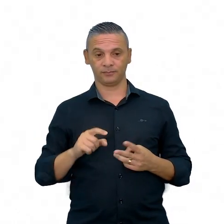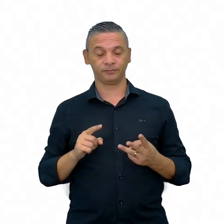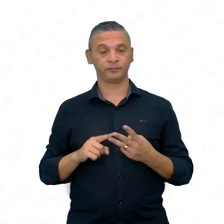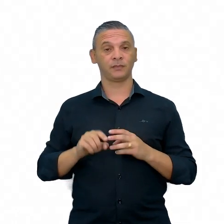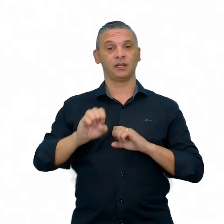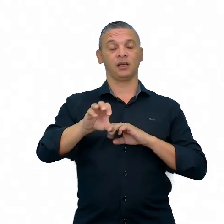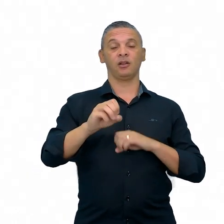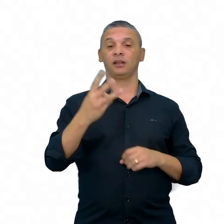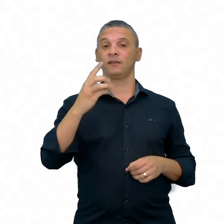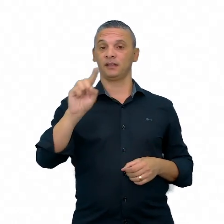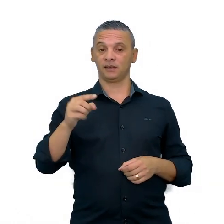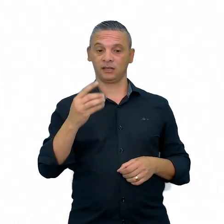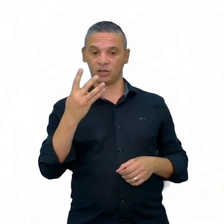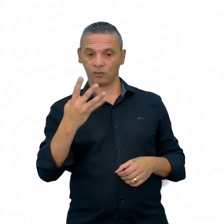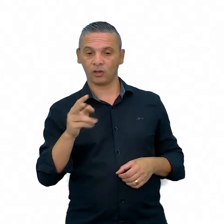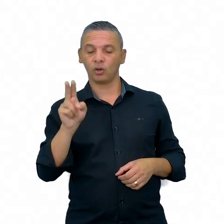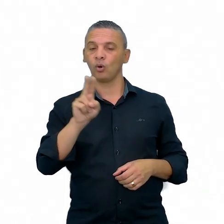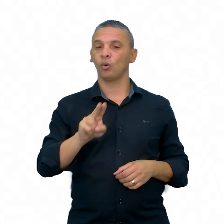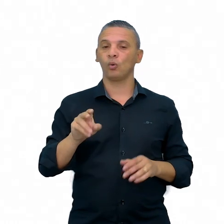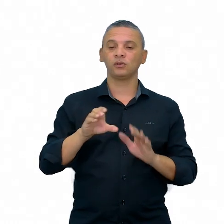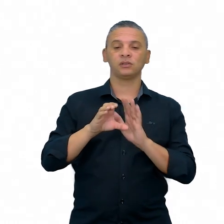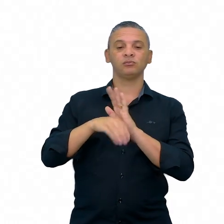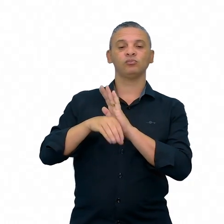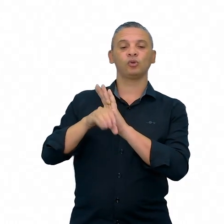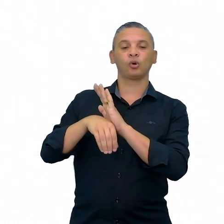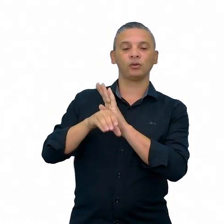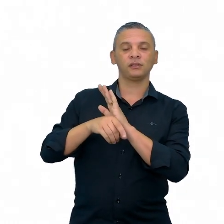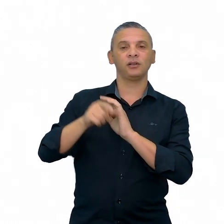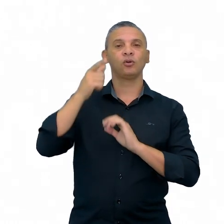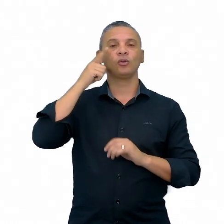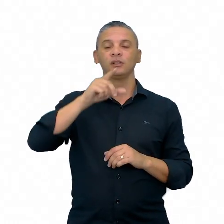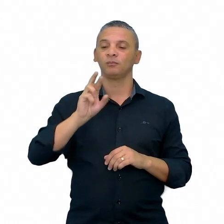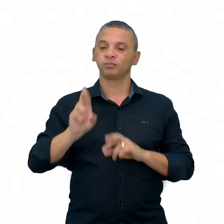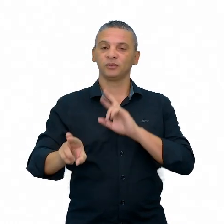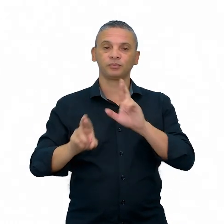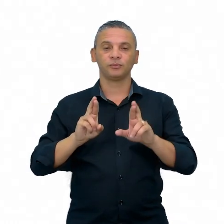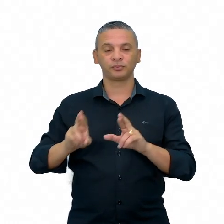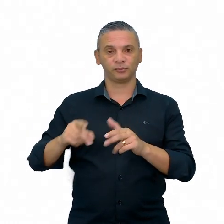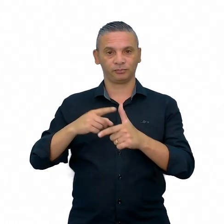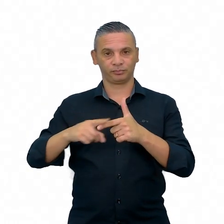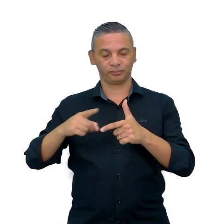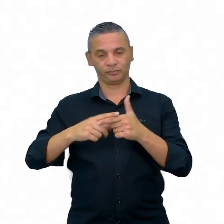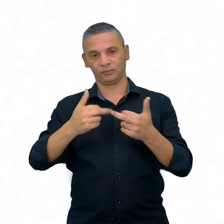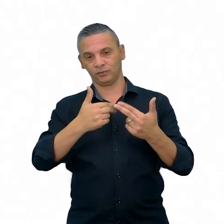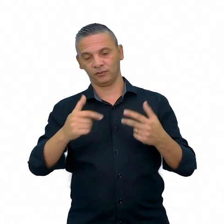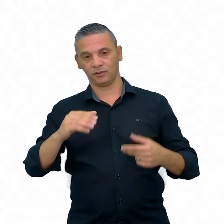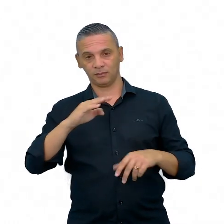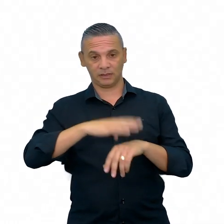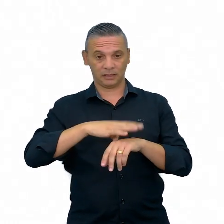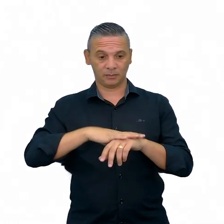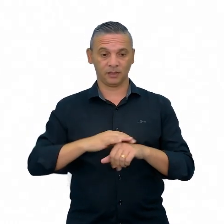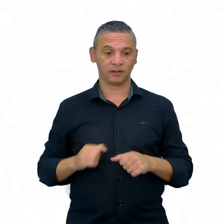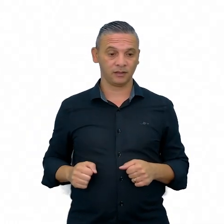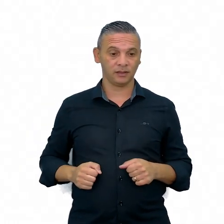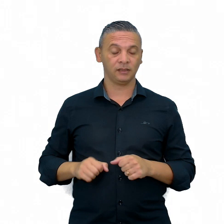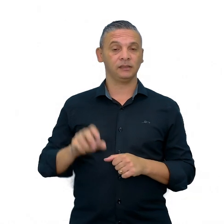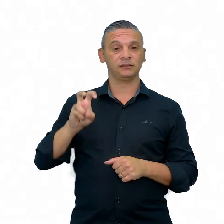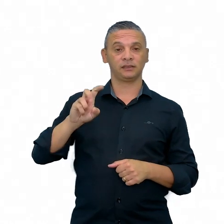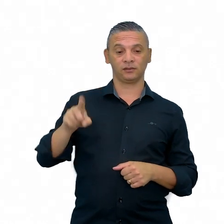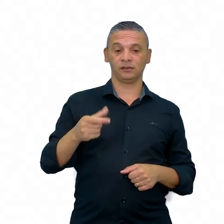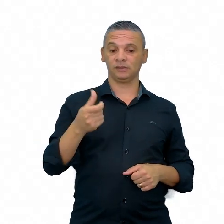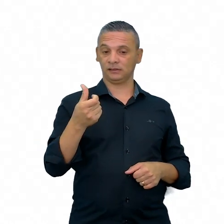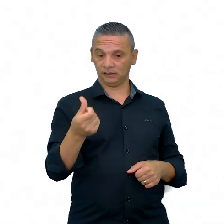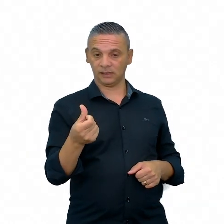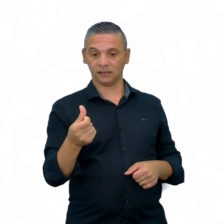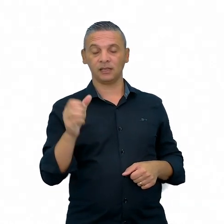e 4, é a utilização desse conceito de razão para resolver essas situações e problemas. Na aula 5 e 6, é a